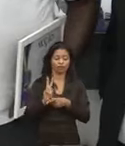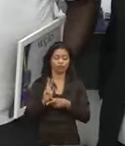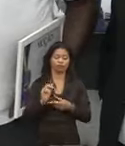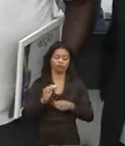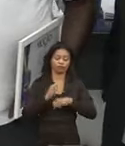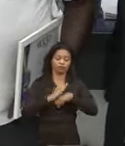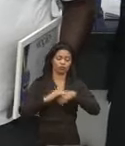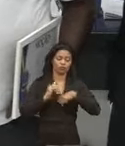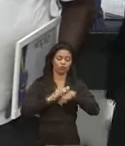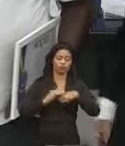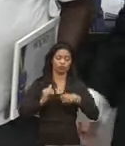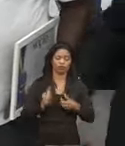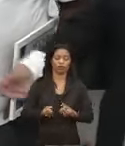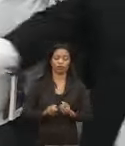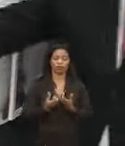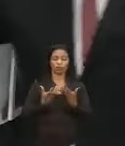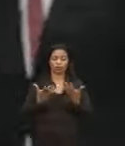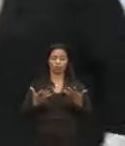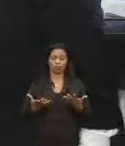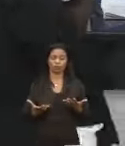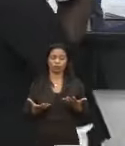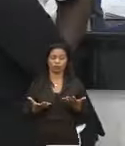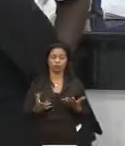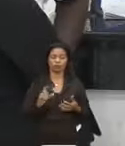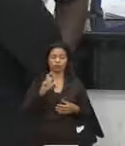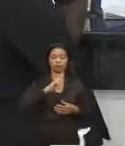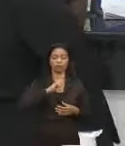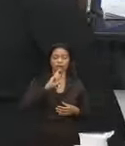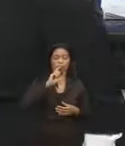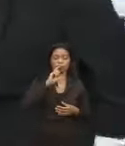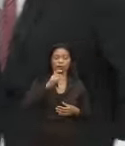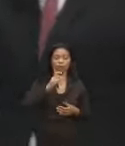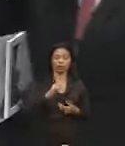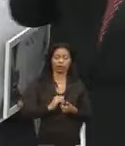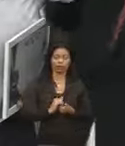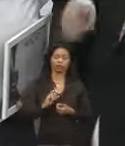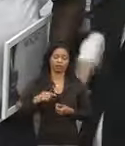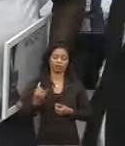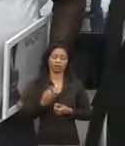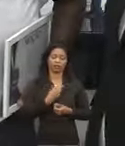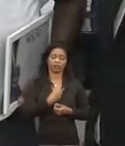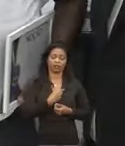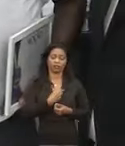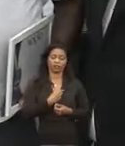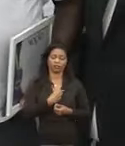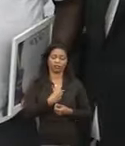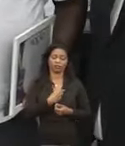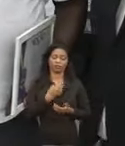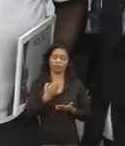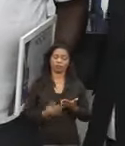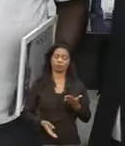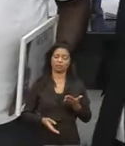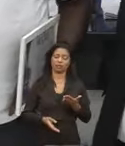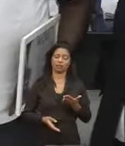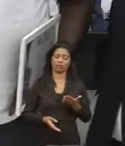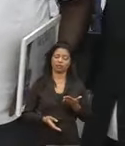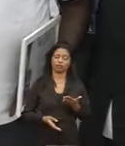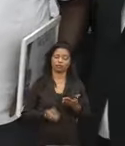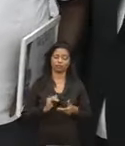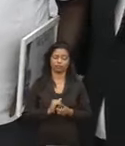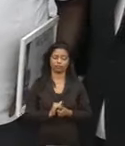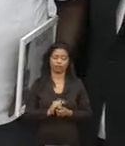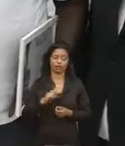E existe uma palavra que a gente está se perdendo. Existe uma palavra que tem se perdido muito na